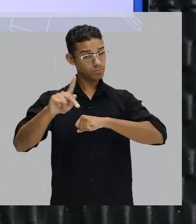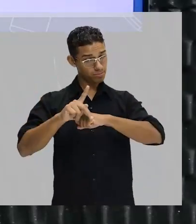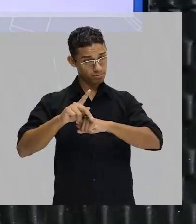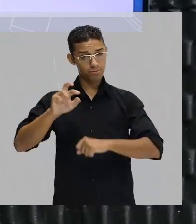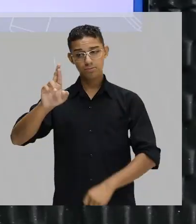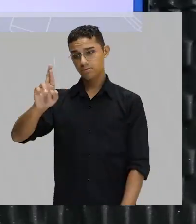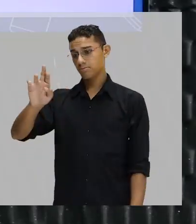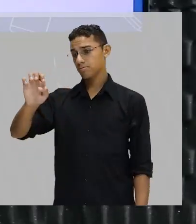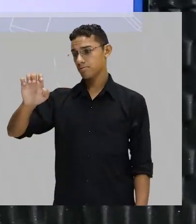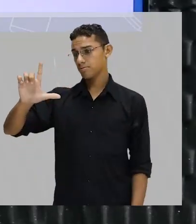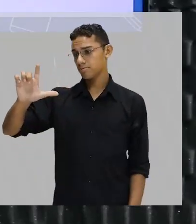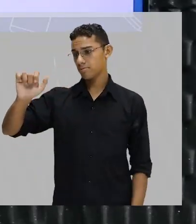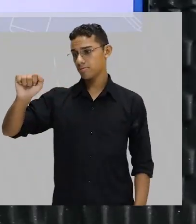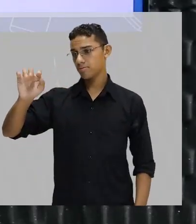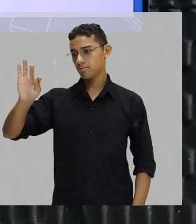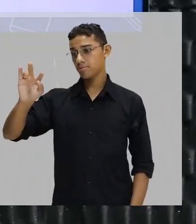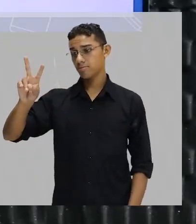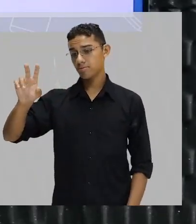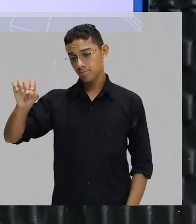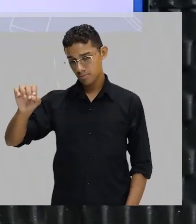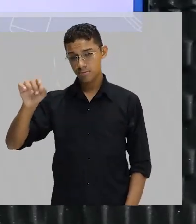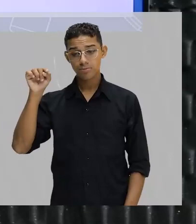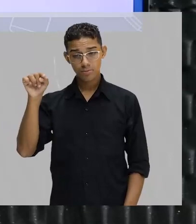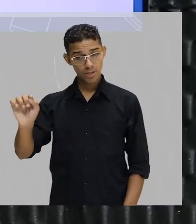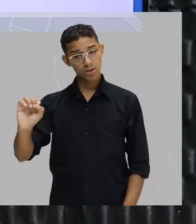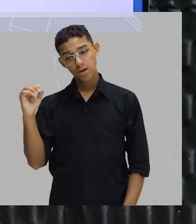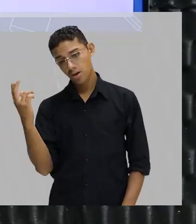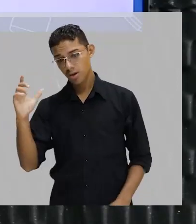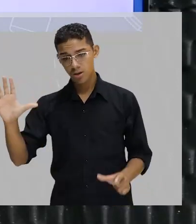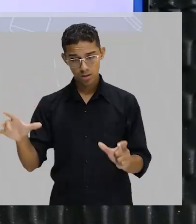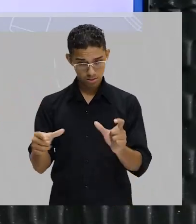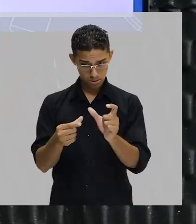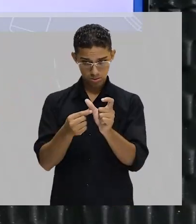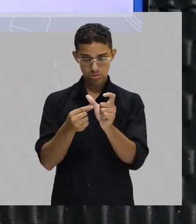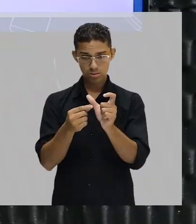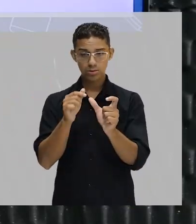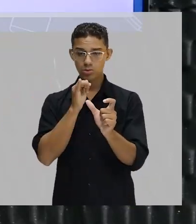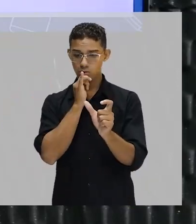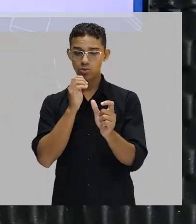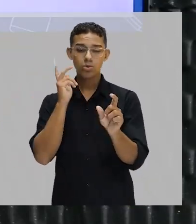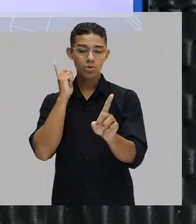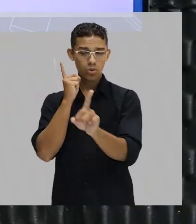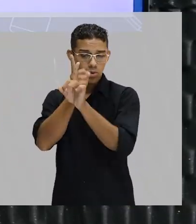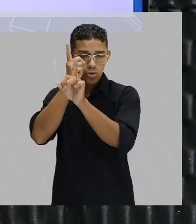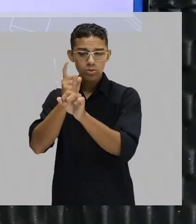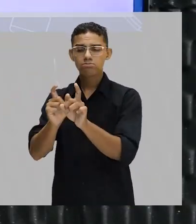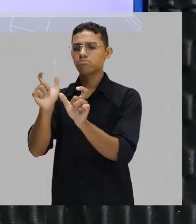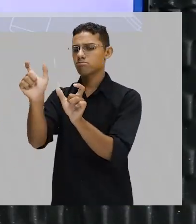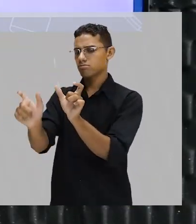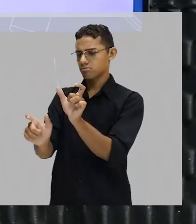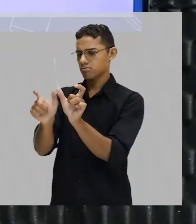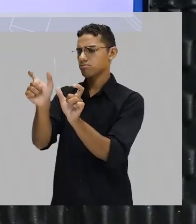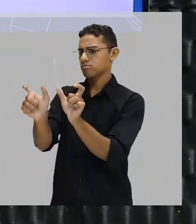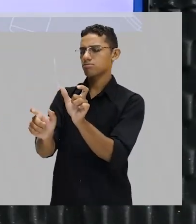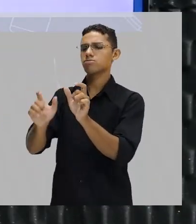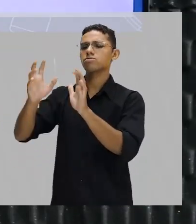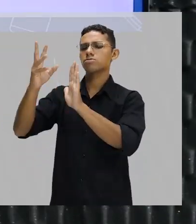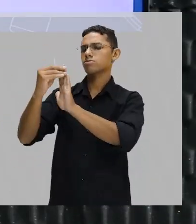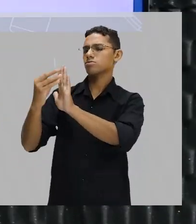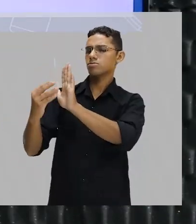integrante. Observem que o tempo todo vocês têm que ir buscando os conteúdos lá da morfologia, né?